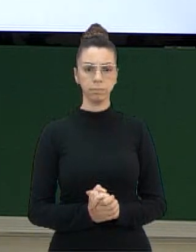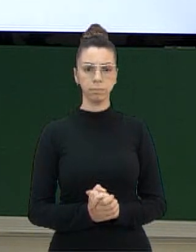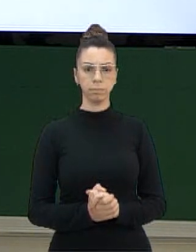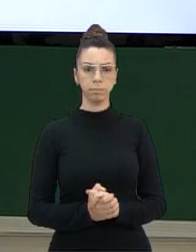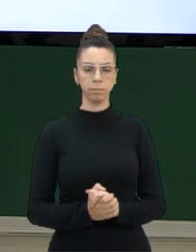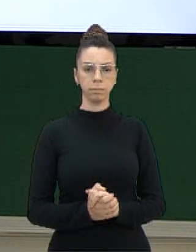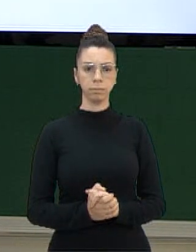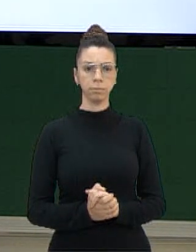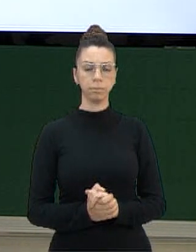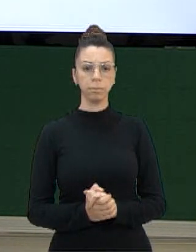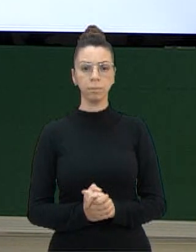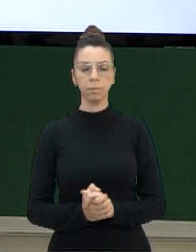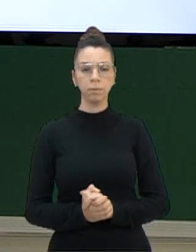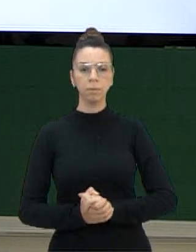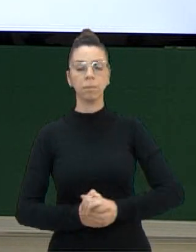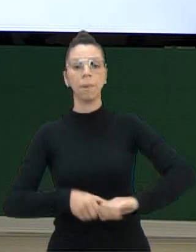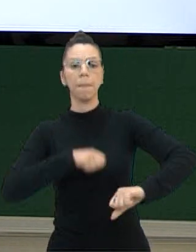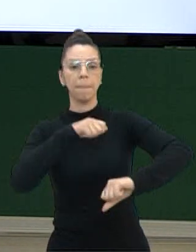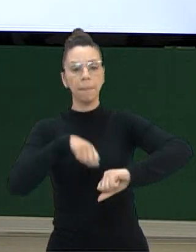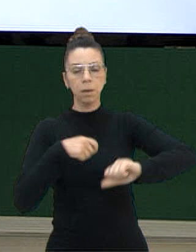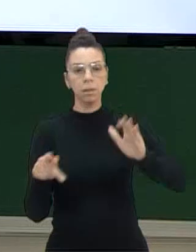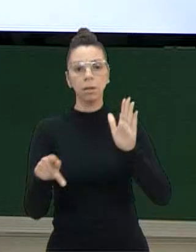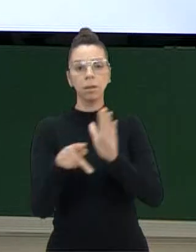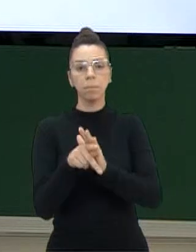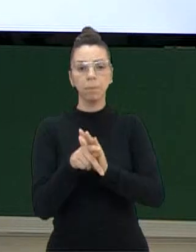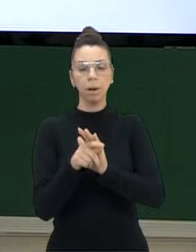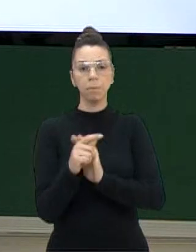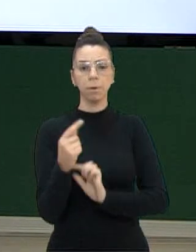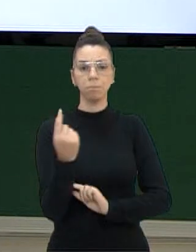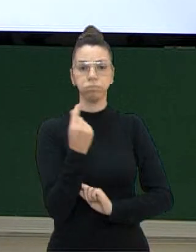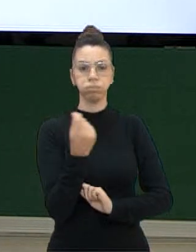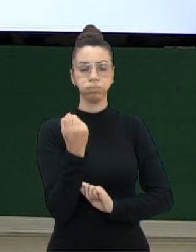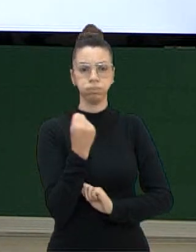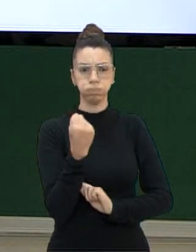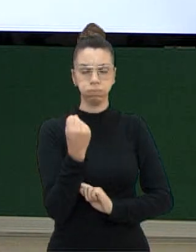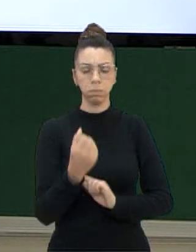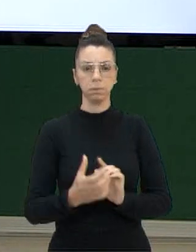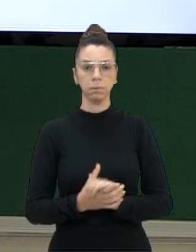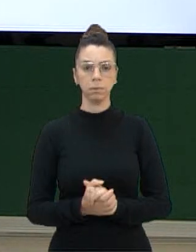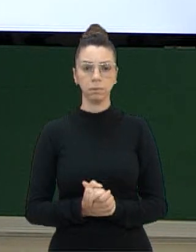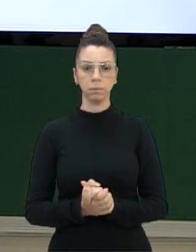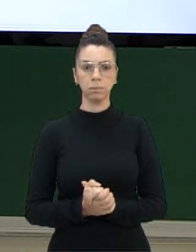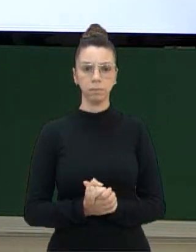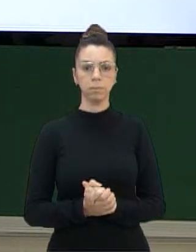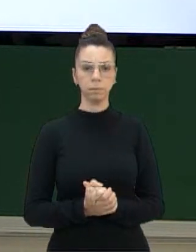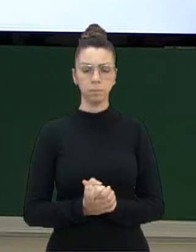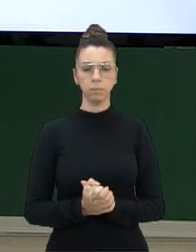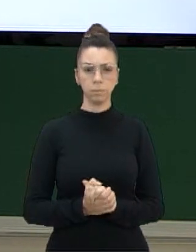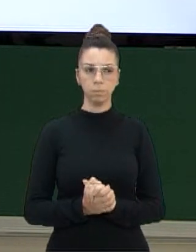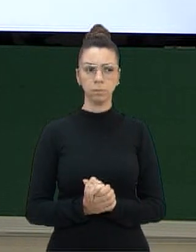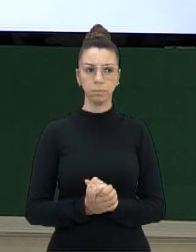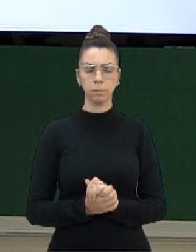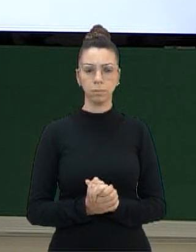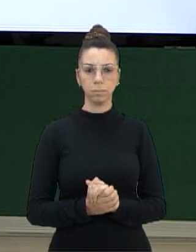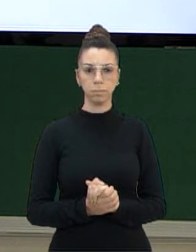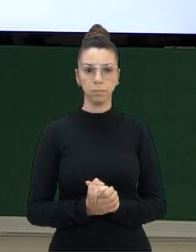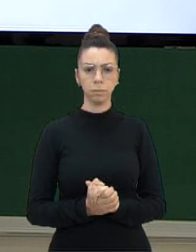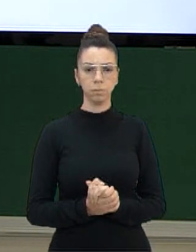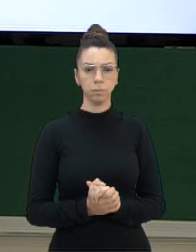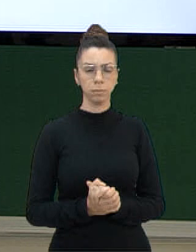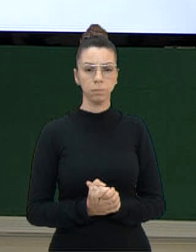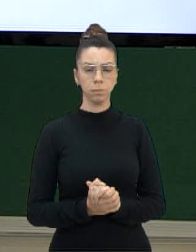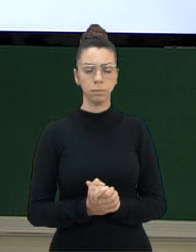em português, panela de pressão. Cambia a preposición, ¿sí? Los platos, el plato hondo, el